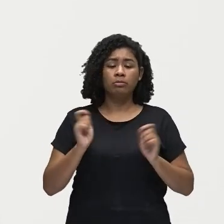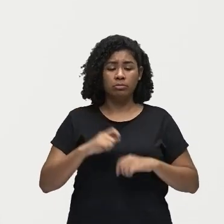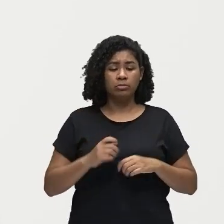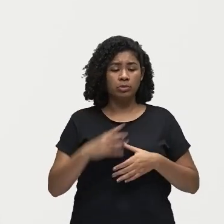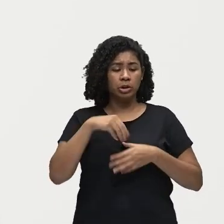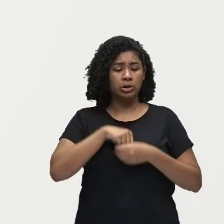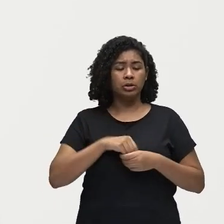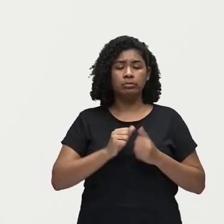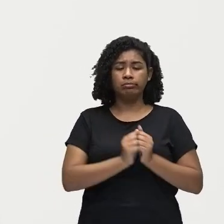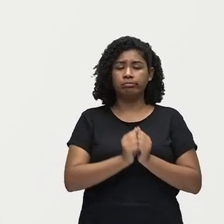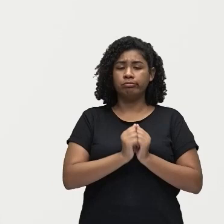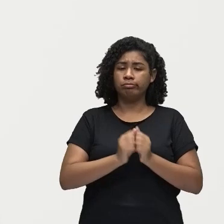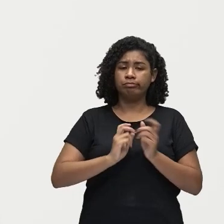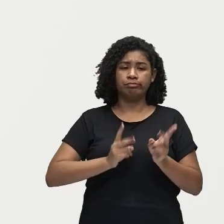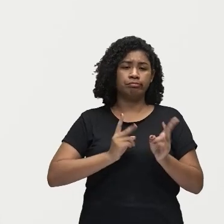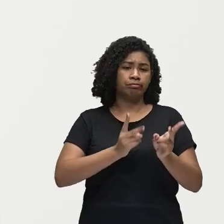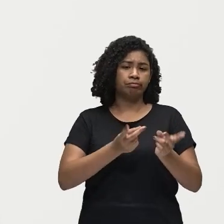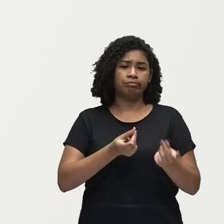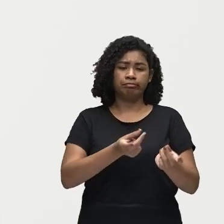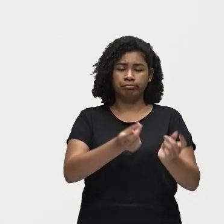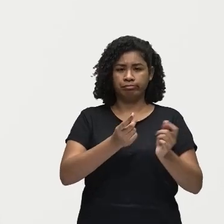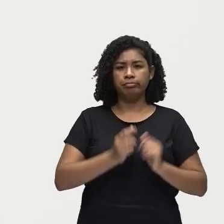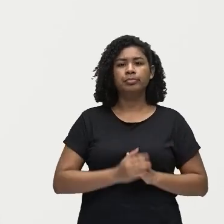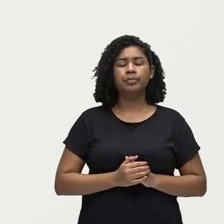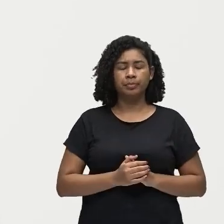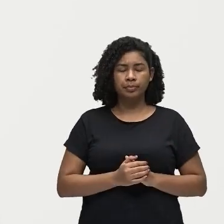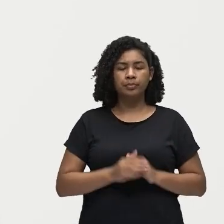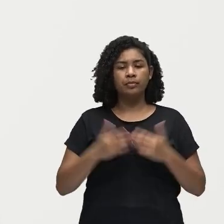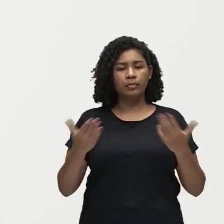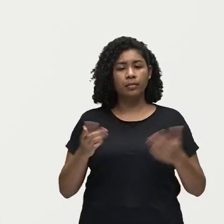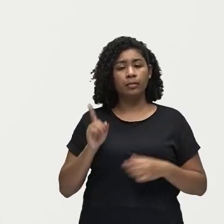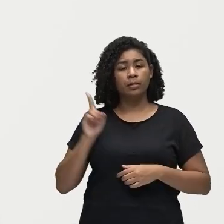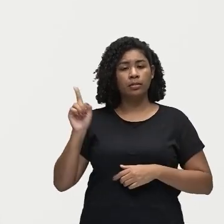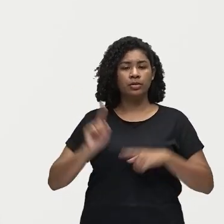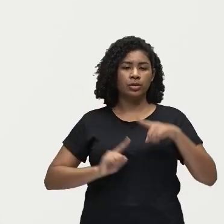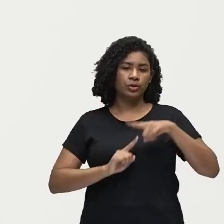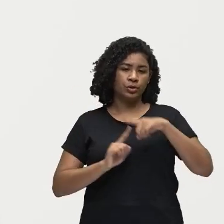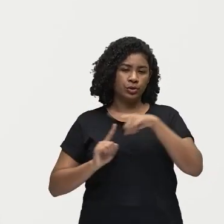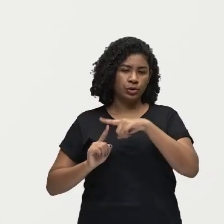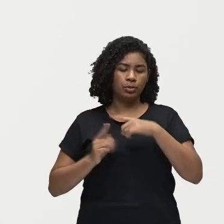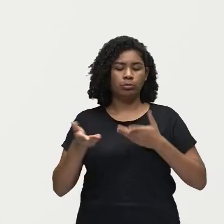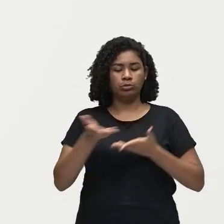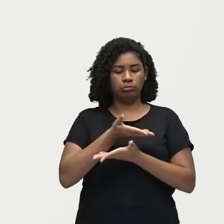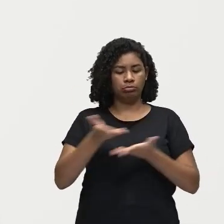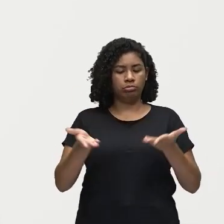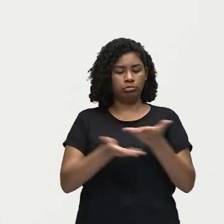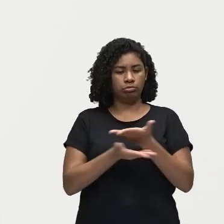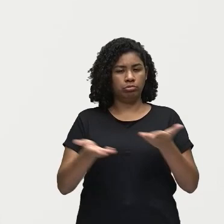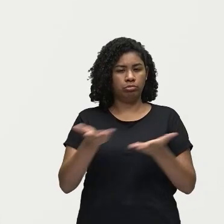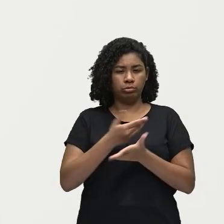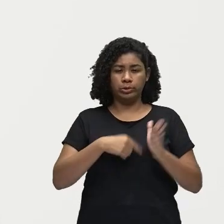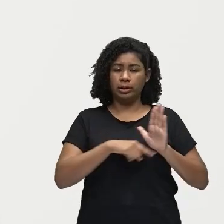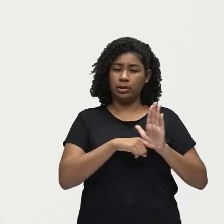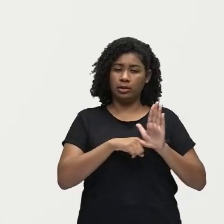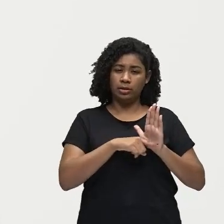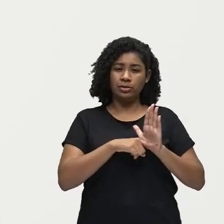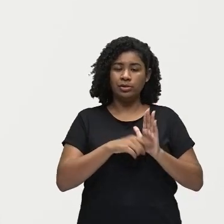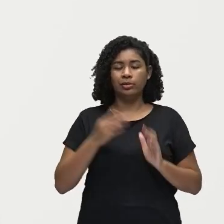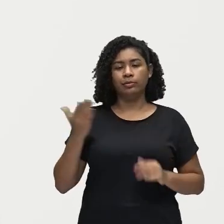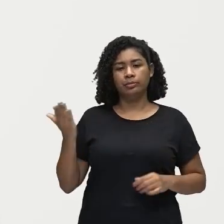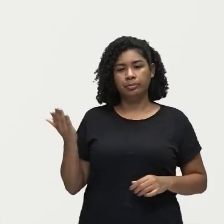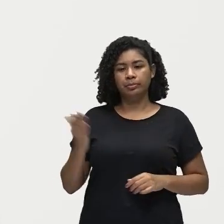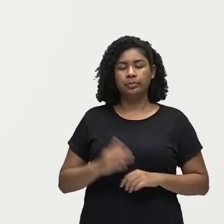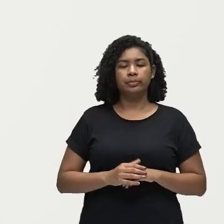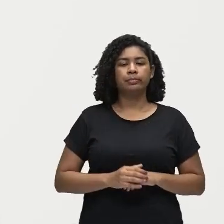conviver com ele, né? E aí a gente tem esse tipo de relação desarmônica. O